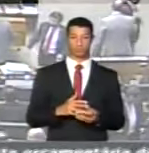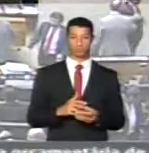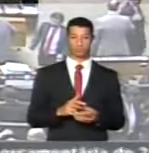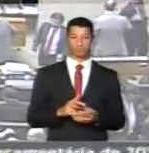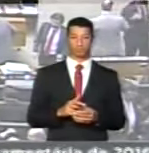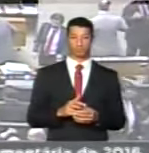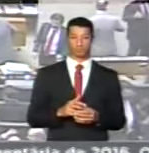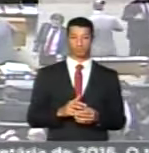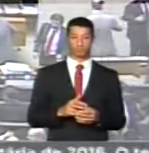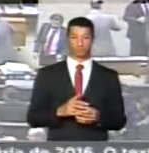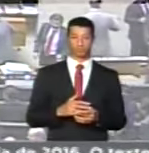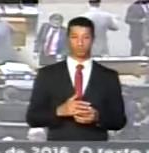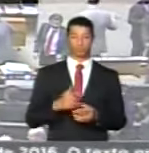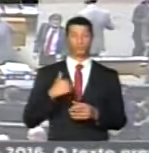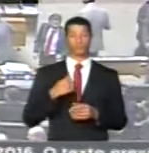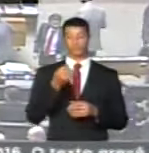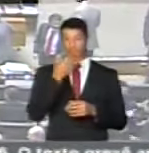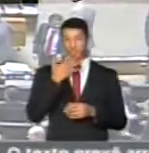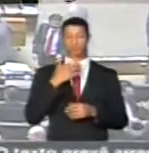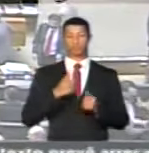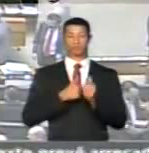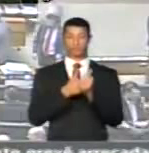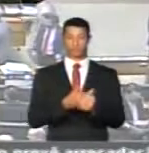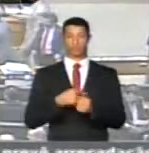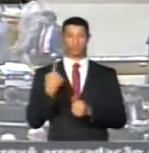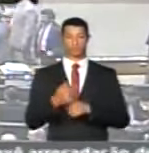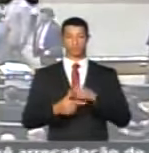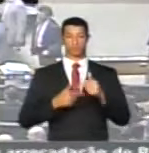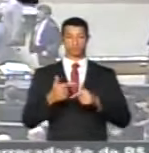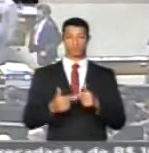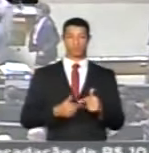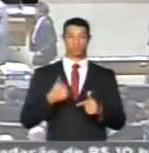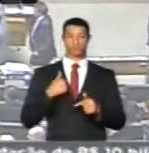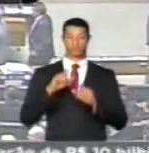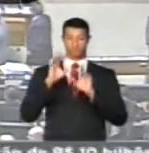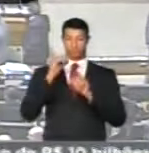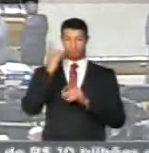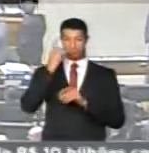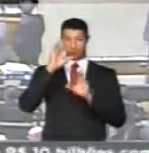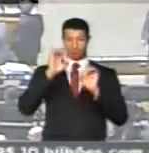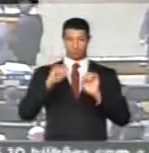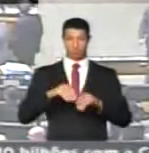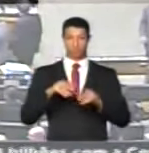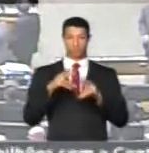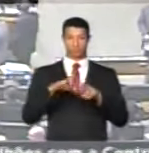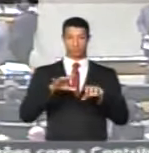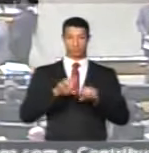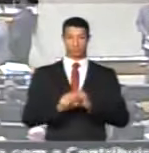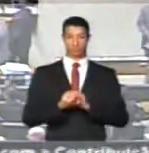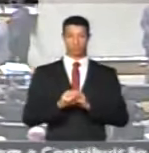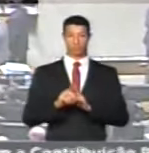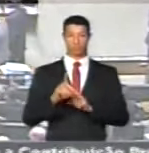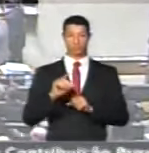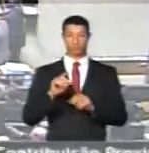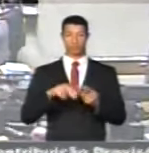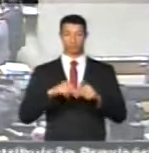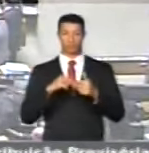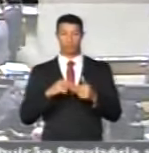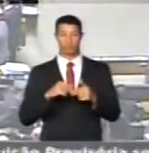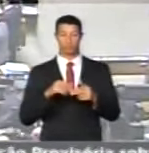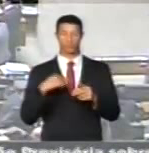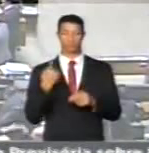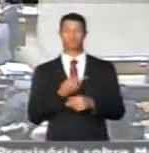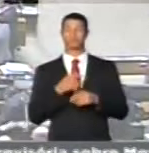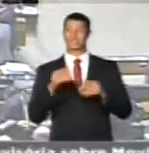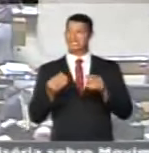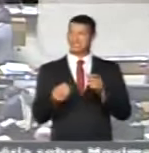Eu sei que o senhor é benevolente na condução do nosso trabalho e é um democrata por formação. E diante desse clima que